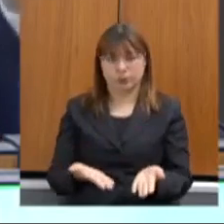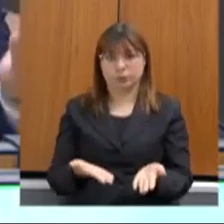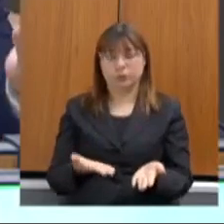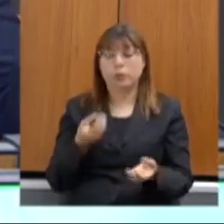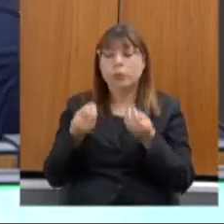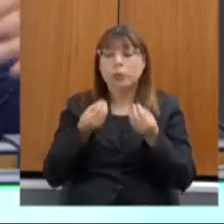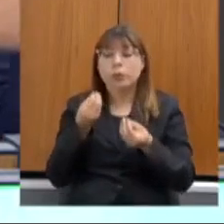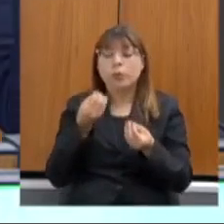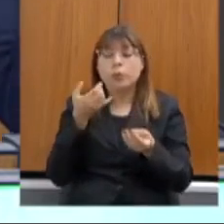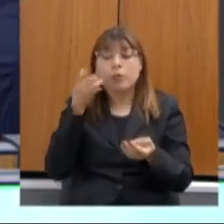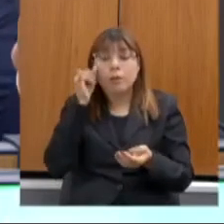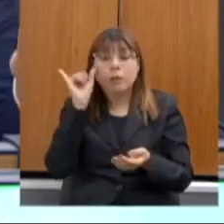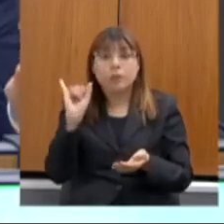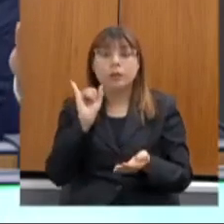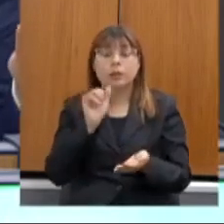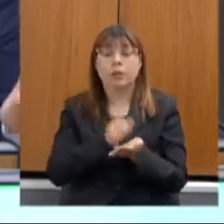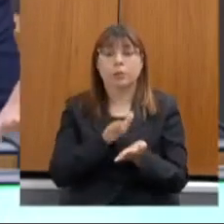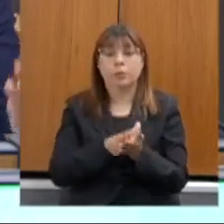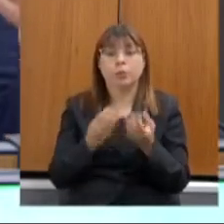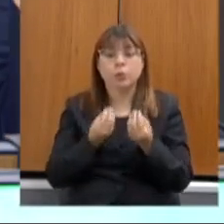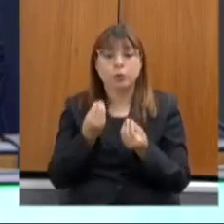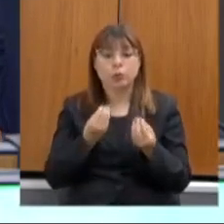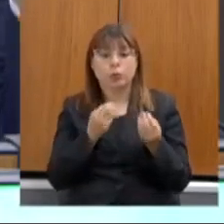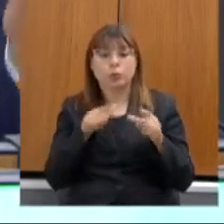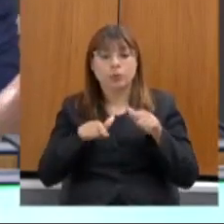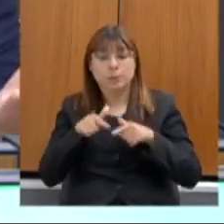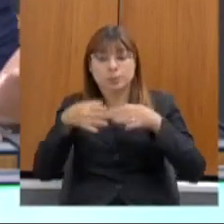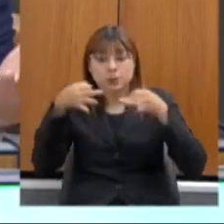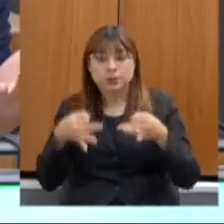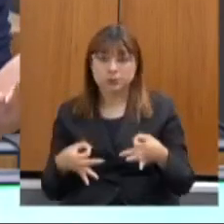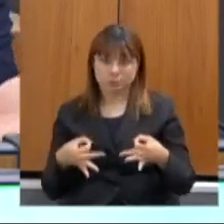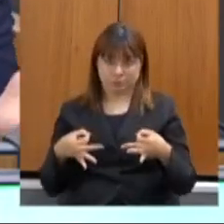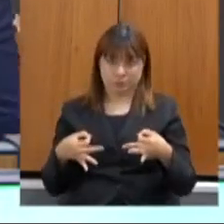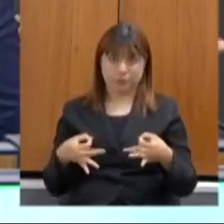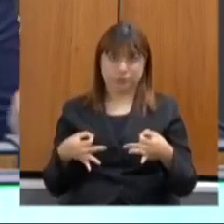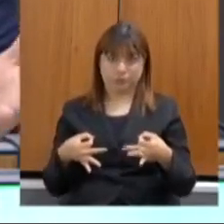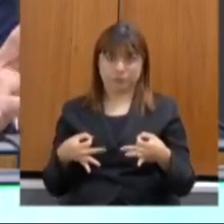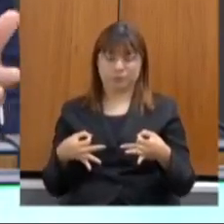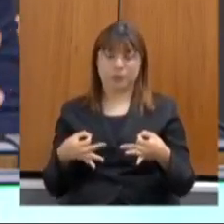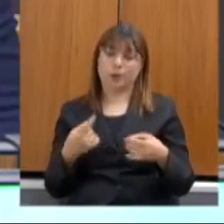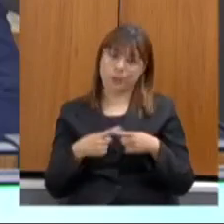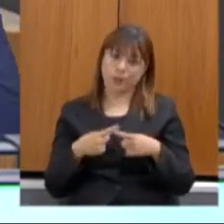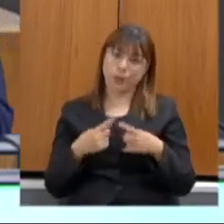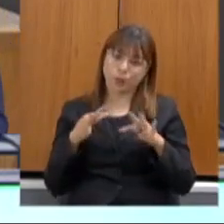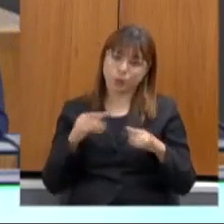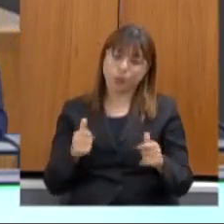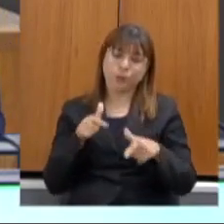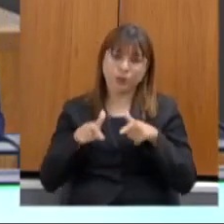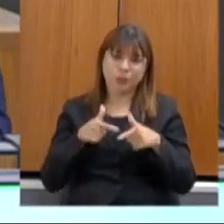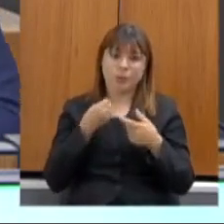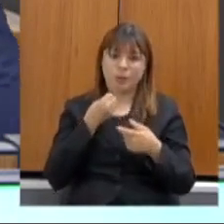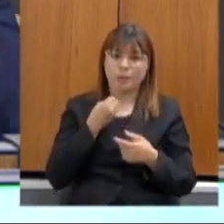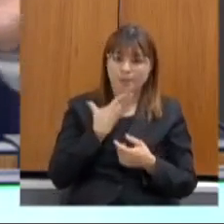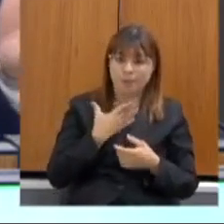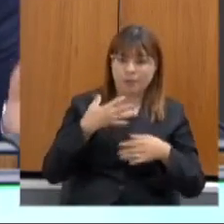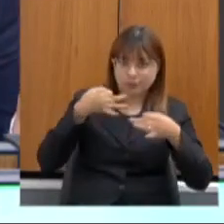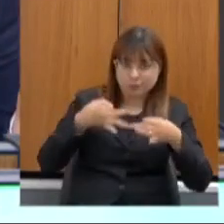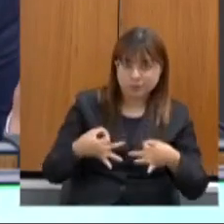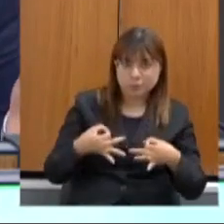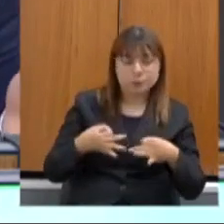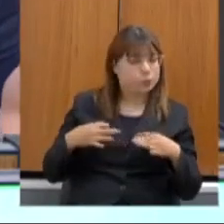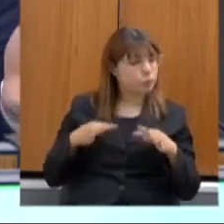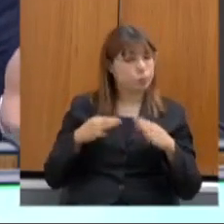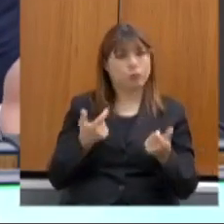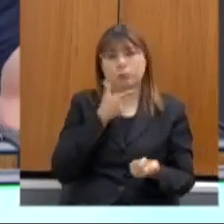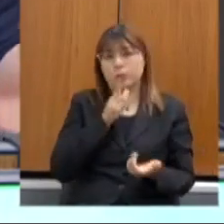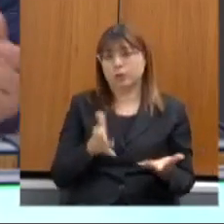evitar a multa por um age da forma correta e agindo da forma correta todo mundo ganha-ganha o consumidor ganha